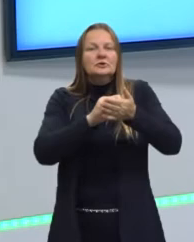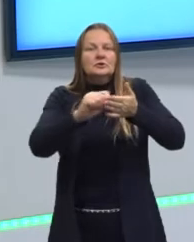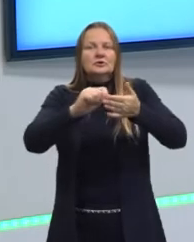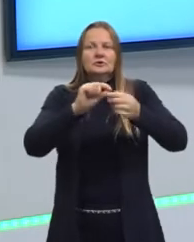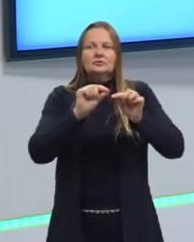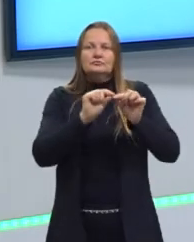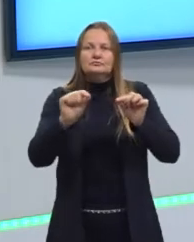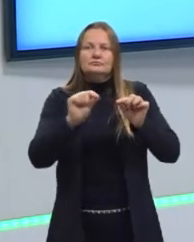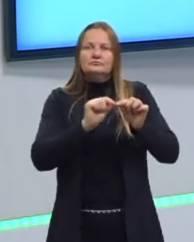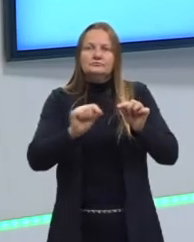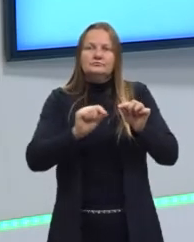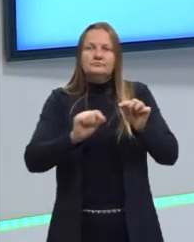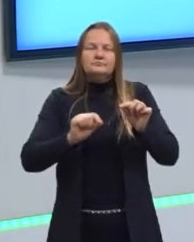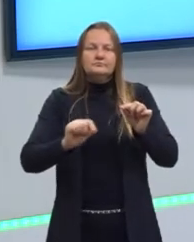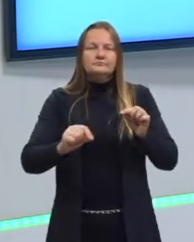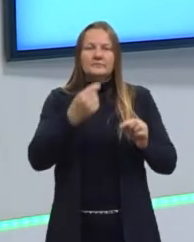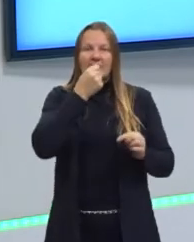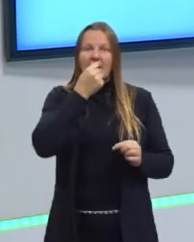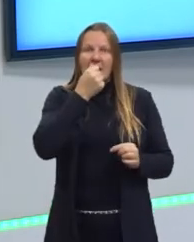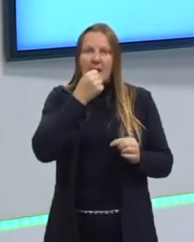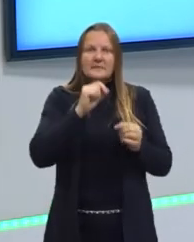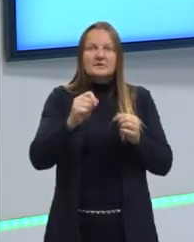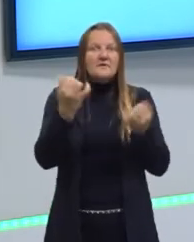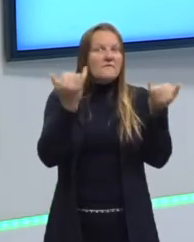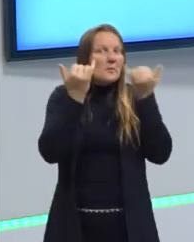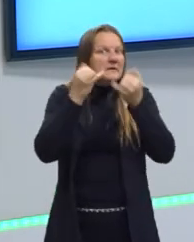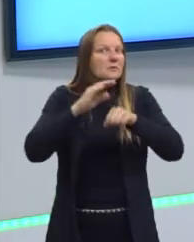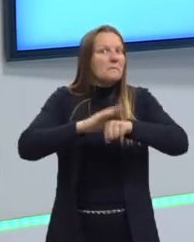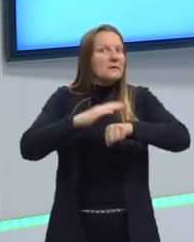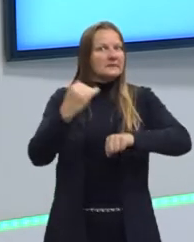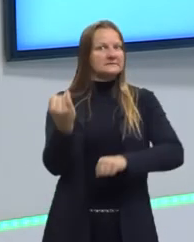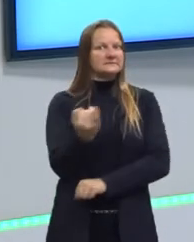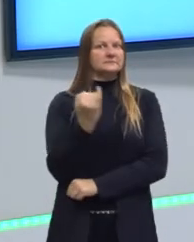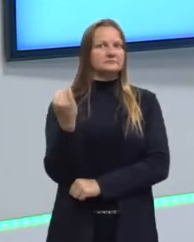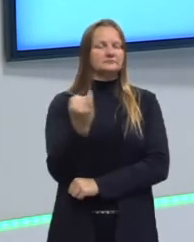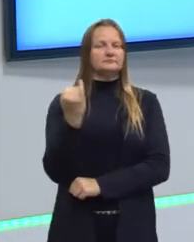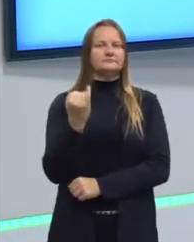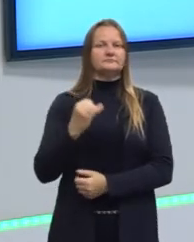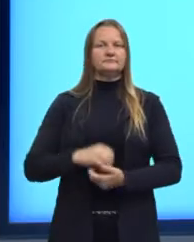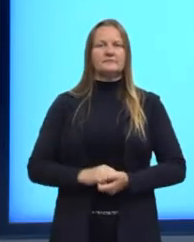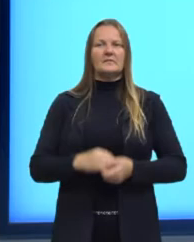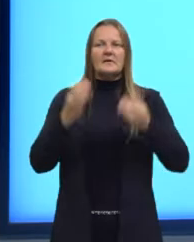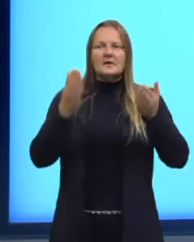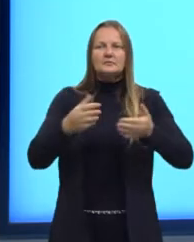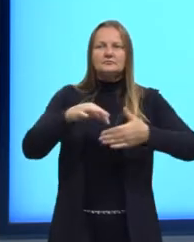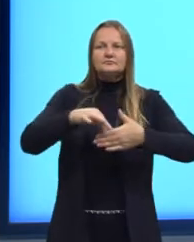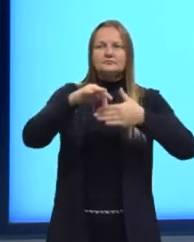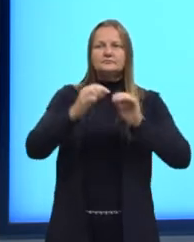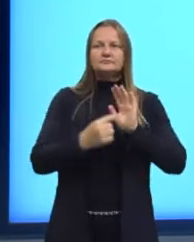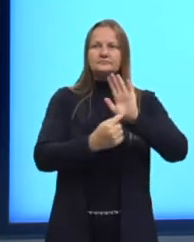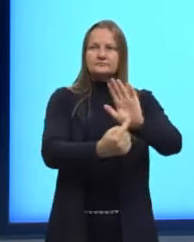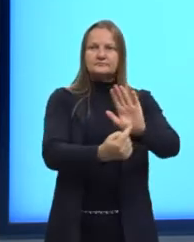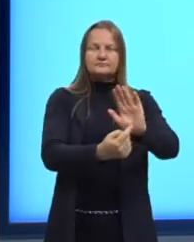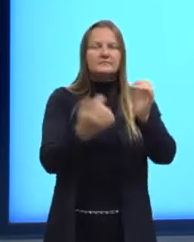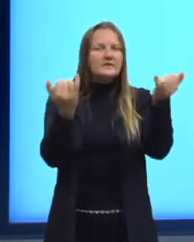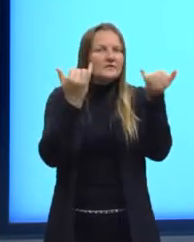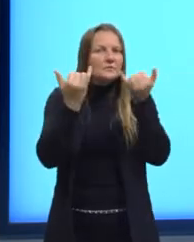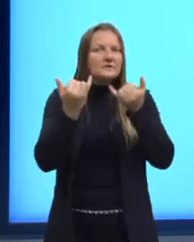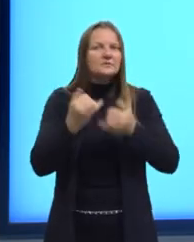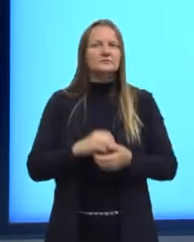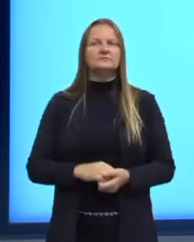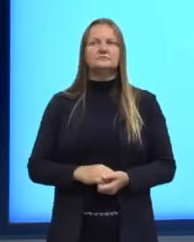ali com lápis aquela informações principais aqui eu vou destacar para vocês essas informações